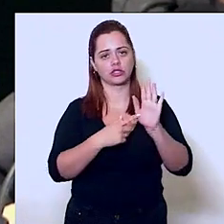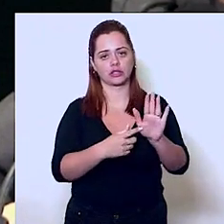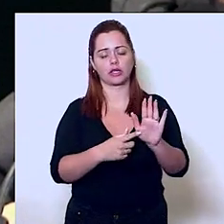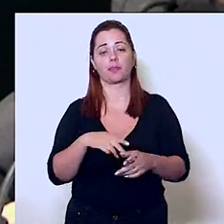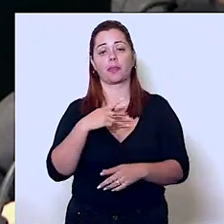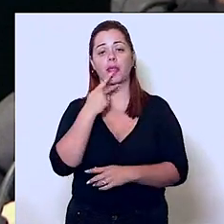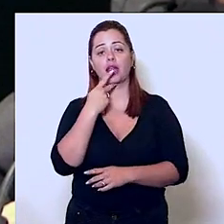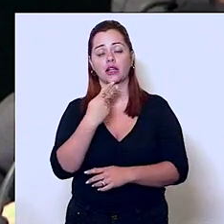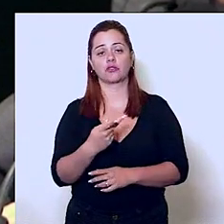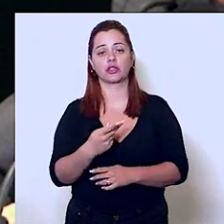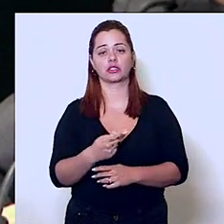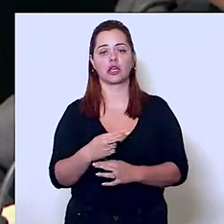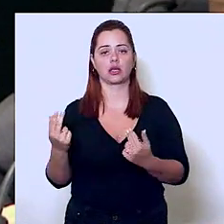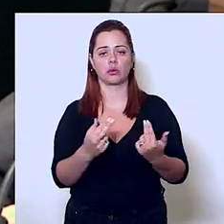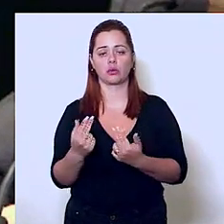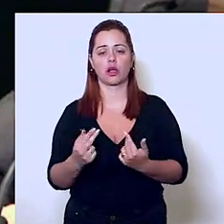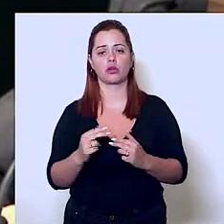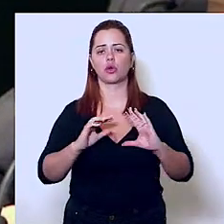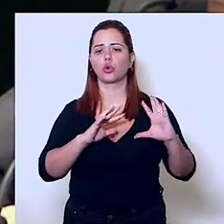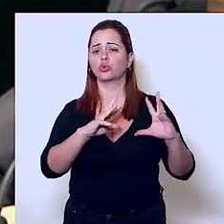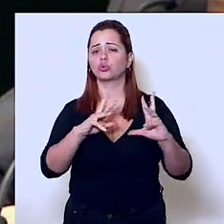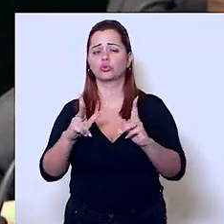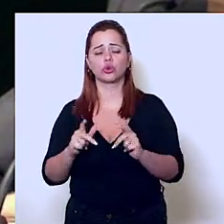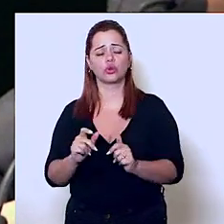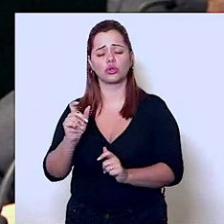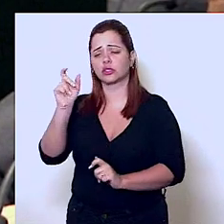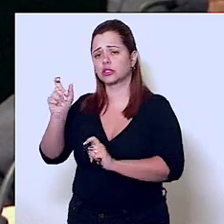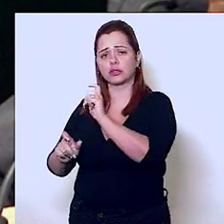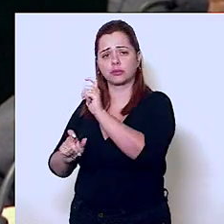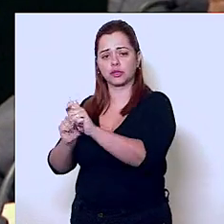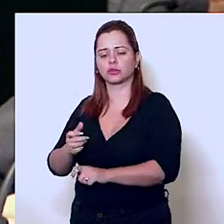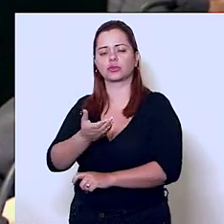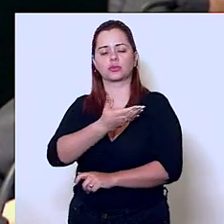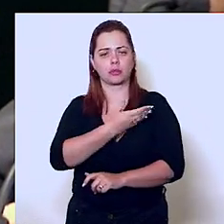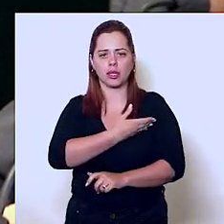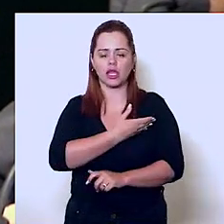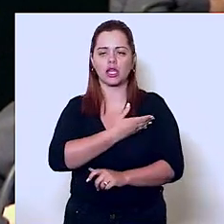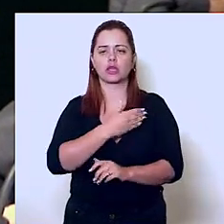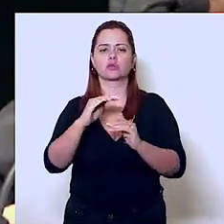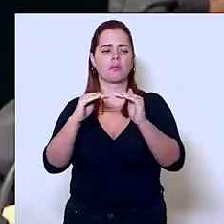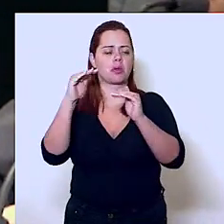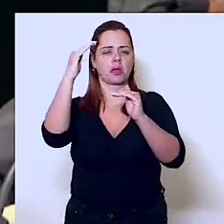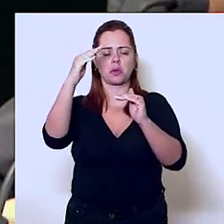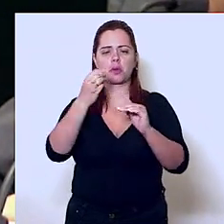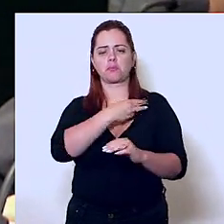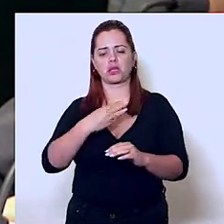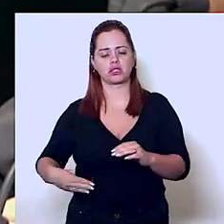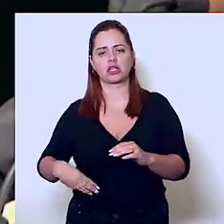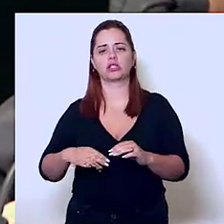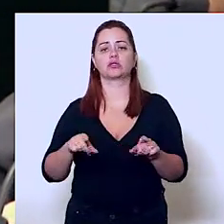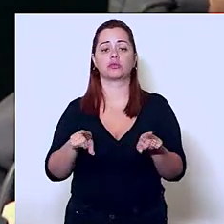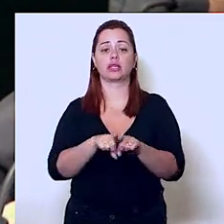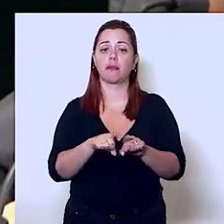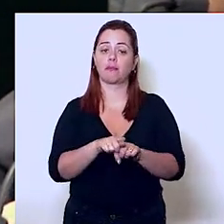mesmo com os mais graduados colegas, com os mais graduados ministros de Estado, também com os mais jovens,